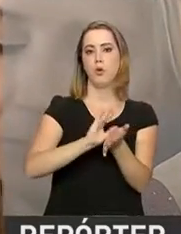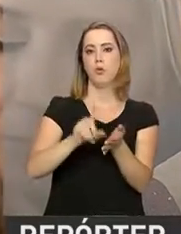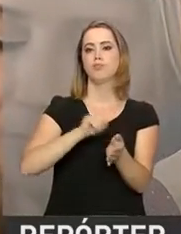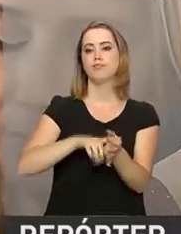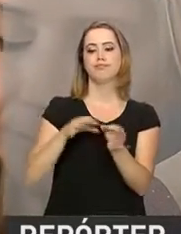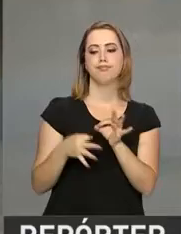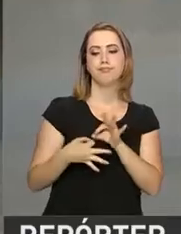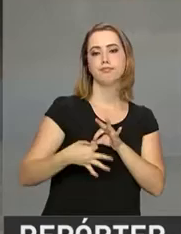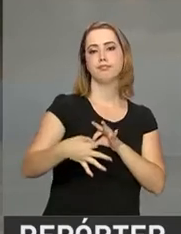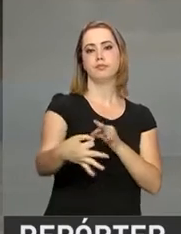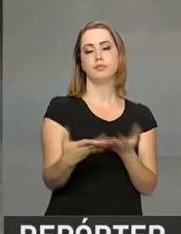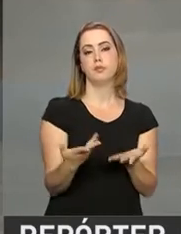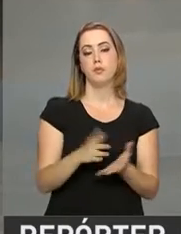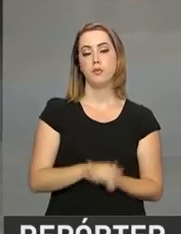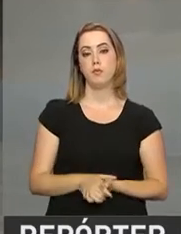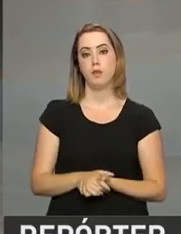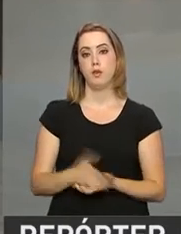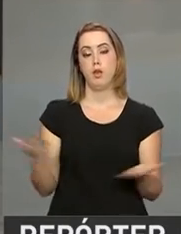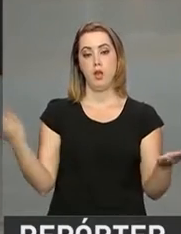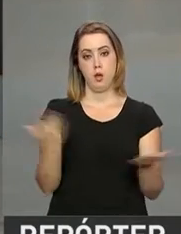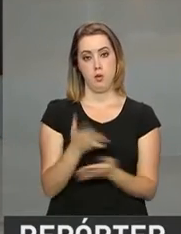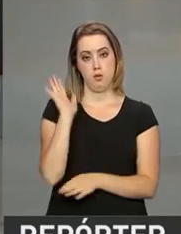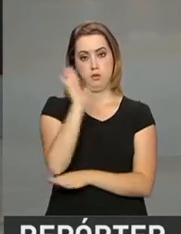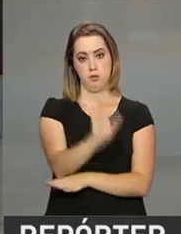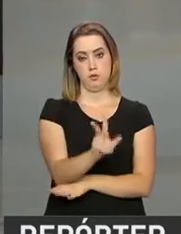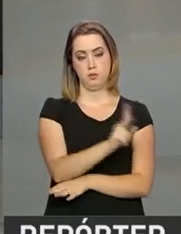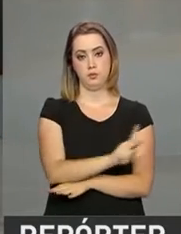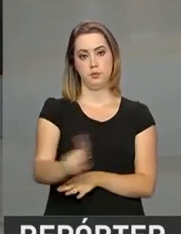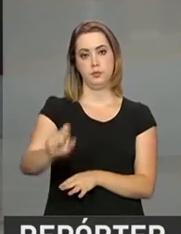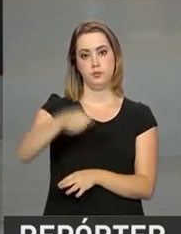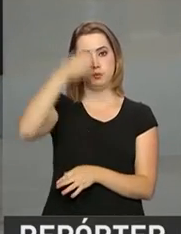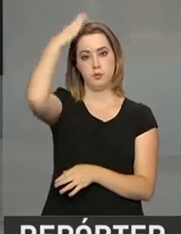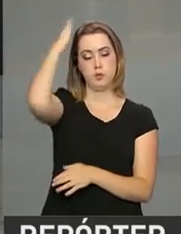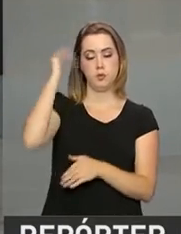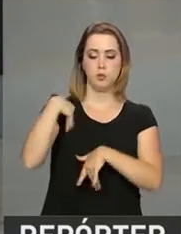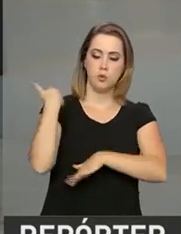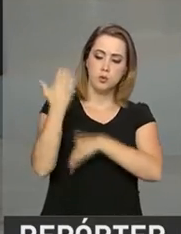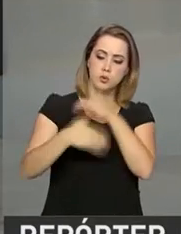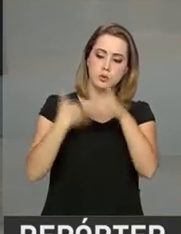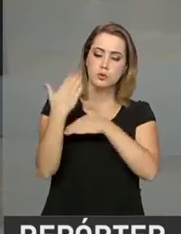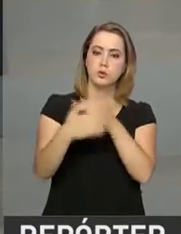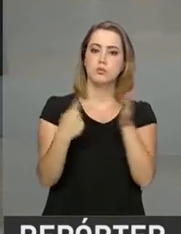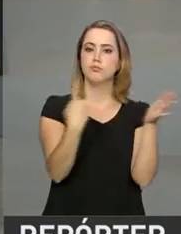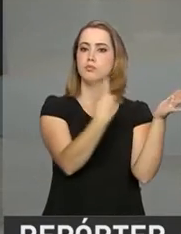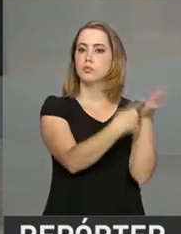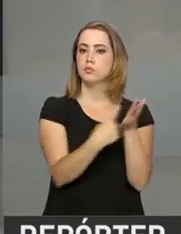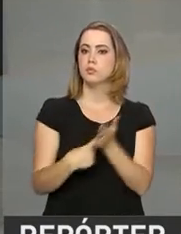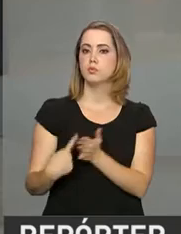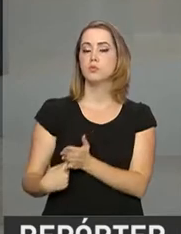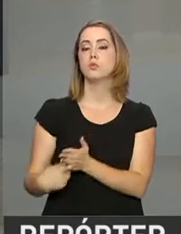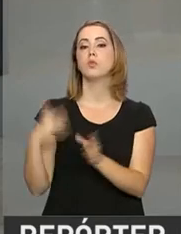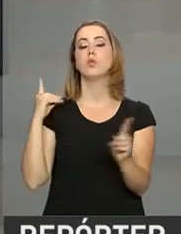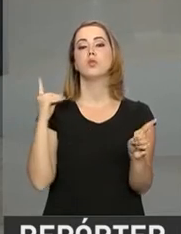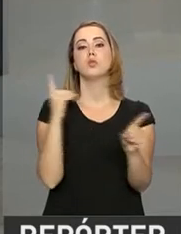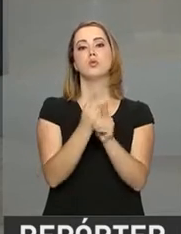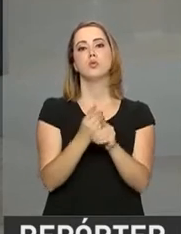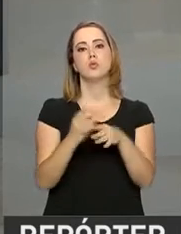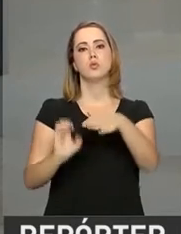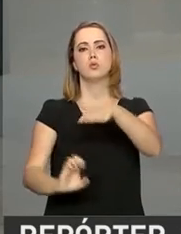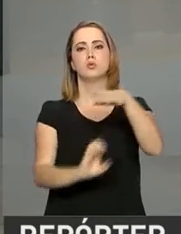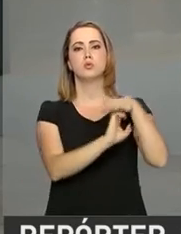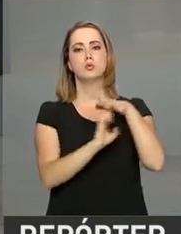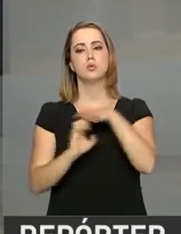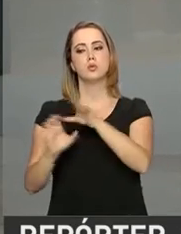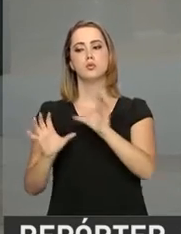exploração. Agora à tarde, o presidente Michel Temer dá continuidade à agenda aqui no Palácio do Planalto e recebe empresários de